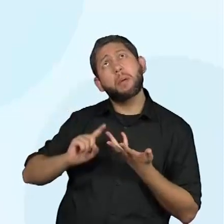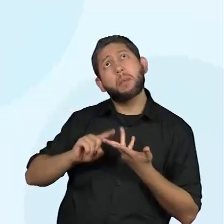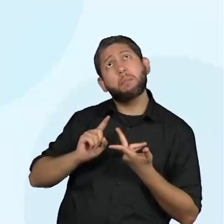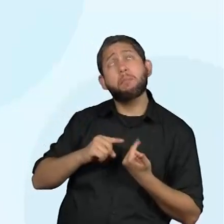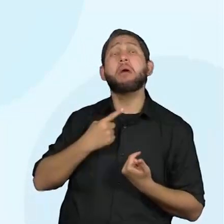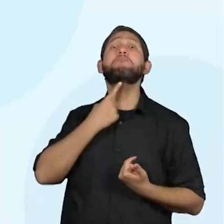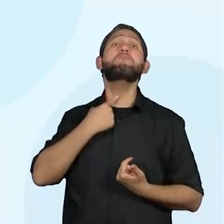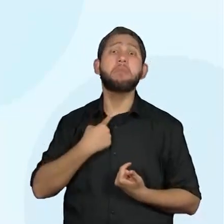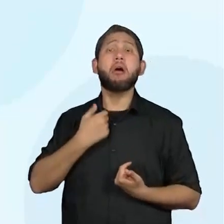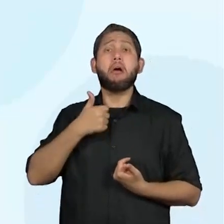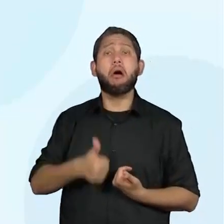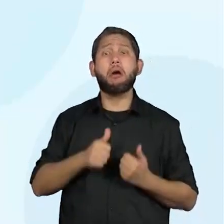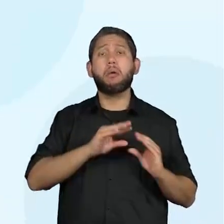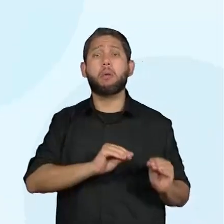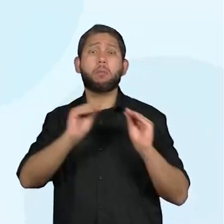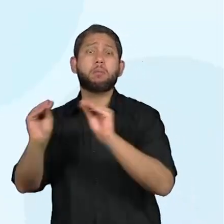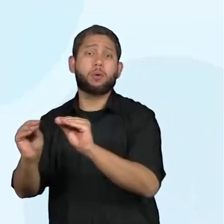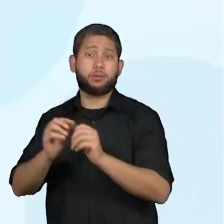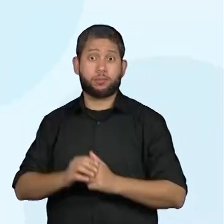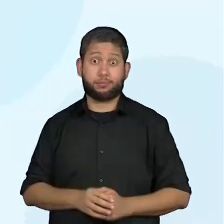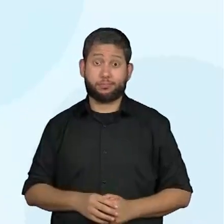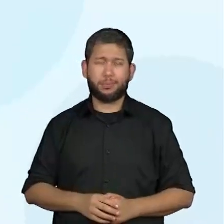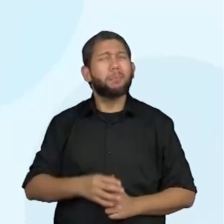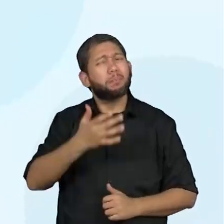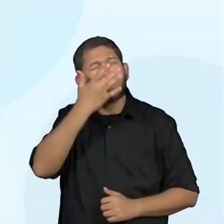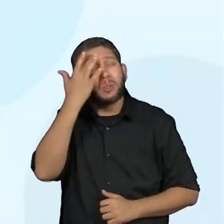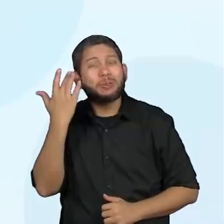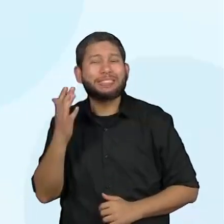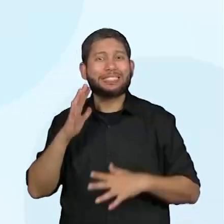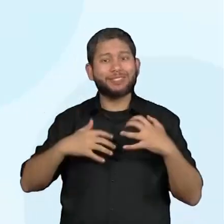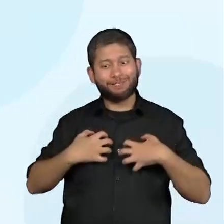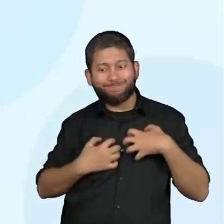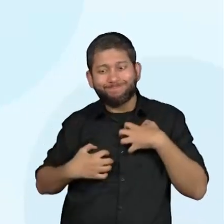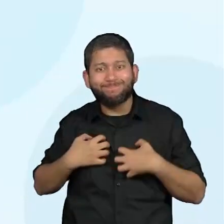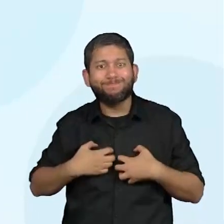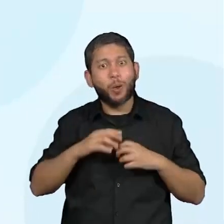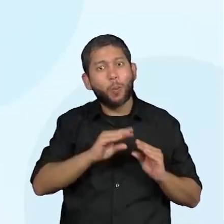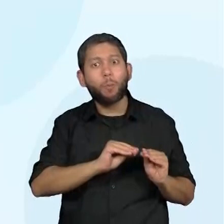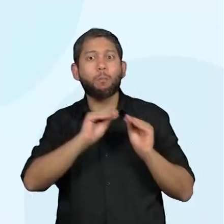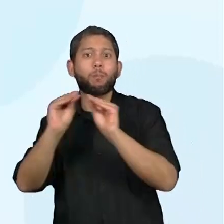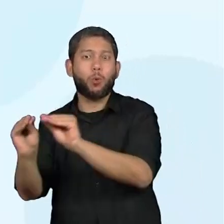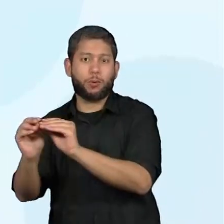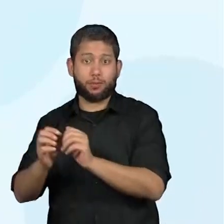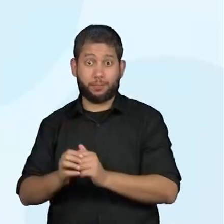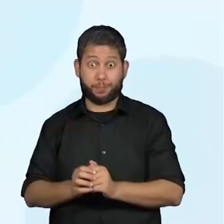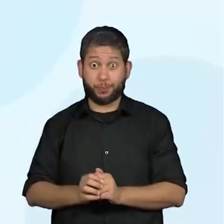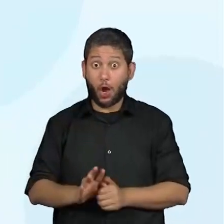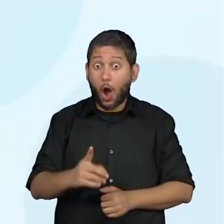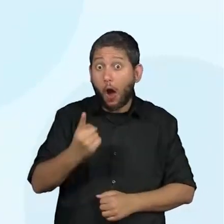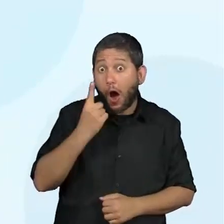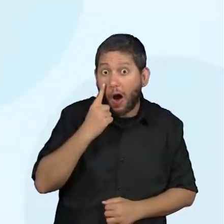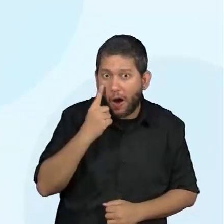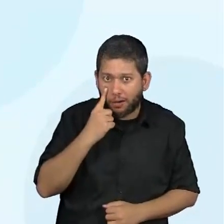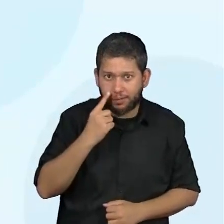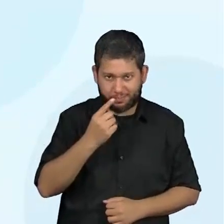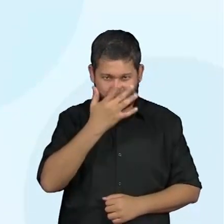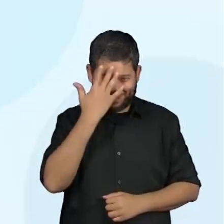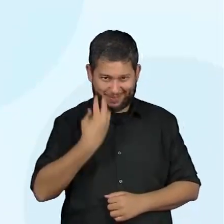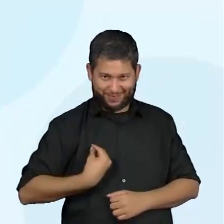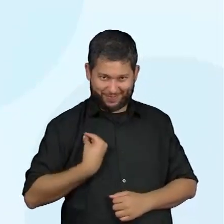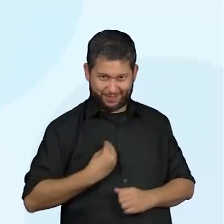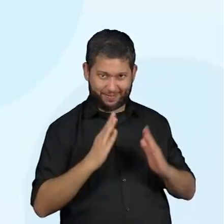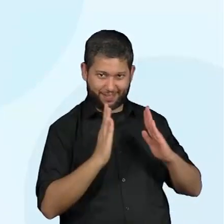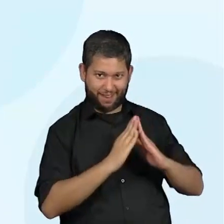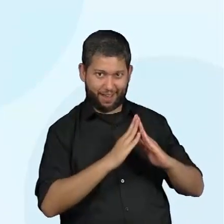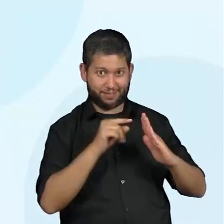do planeta. E essa movimentação de entrada ou saída de indivíduo ou grupo de indivíduos